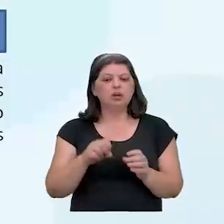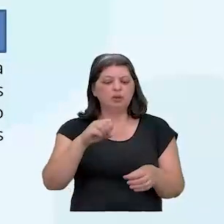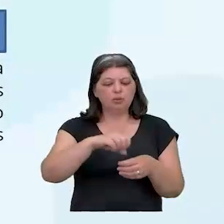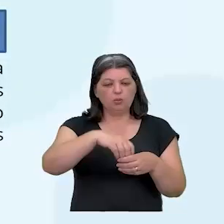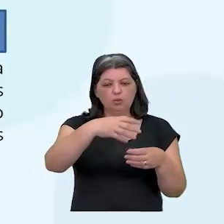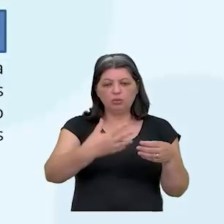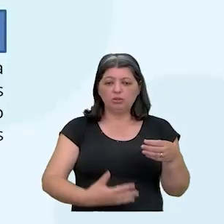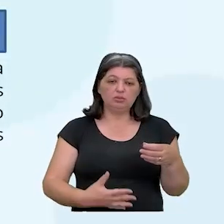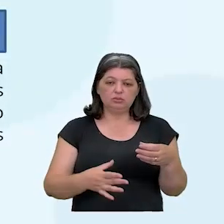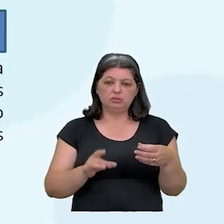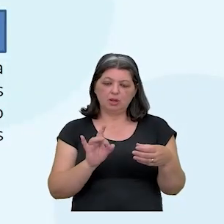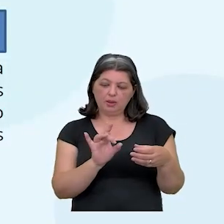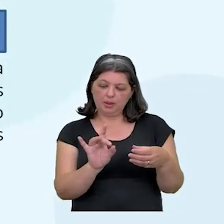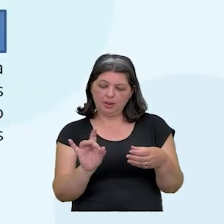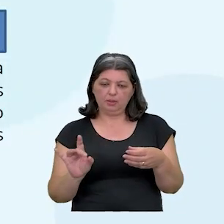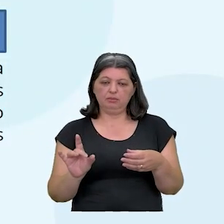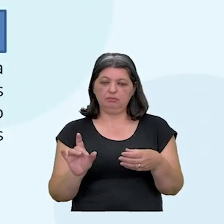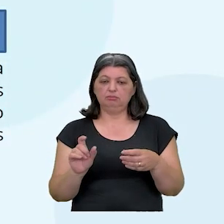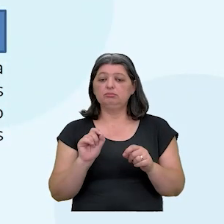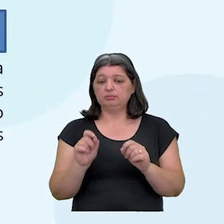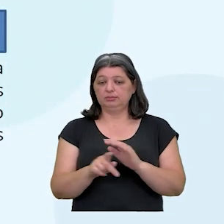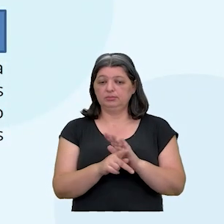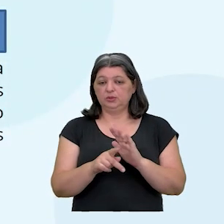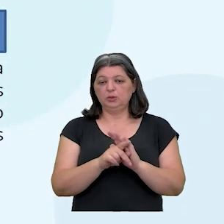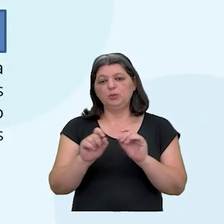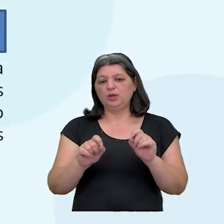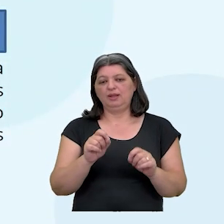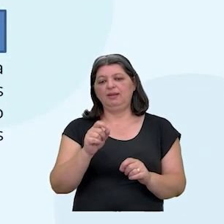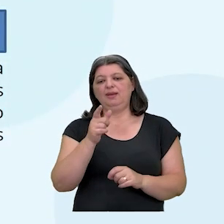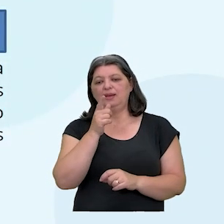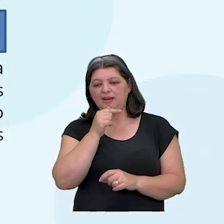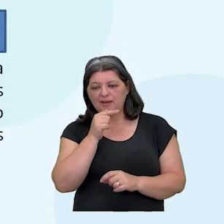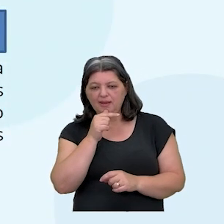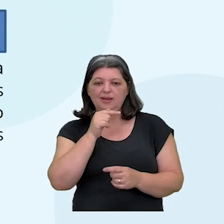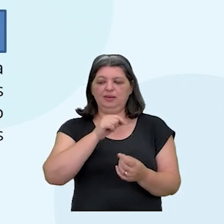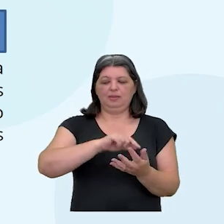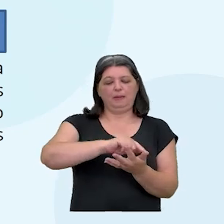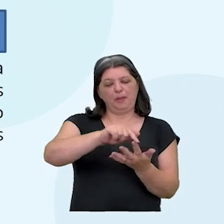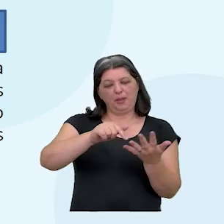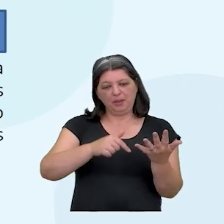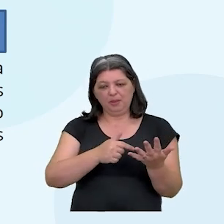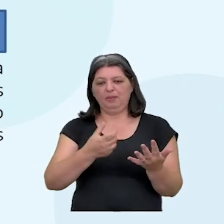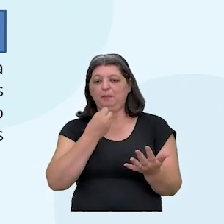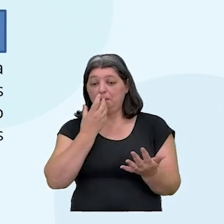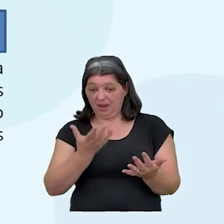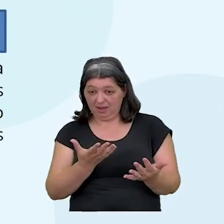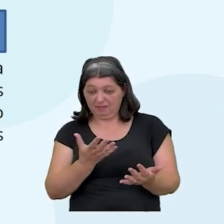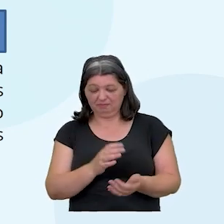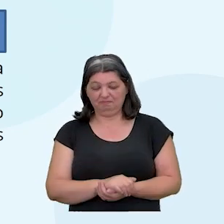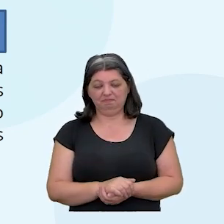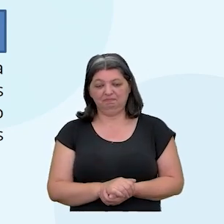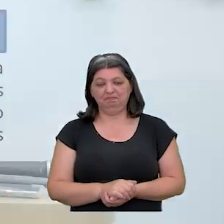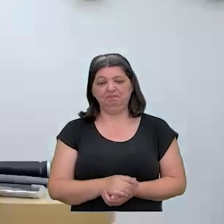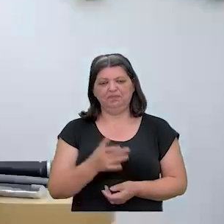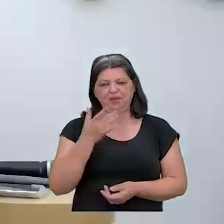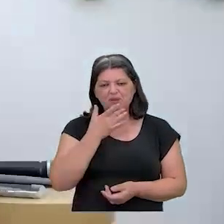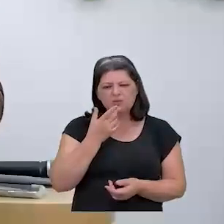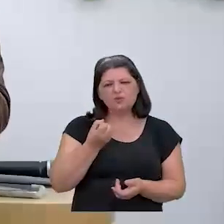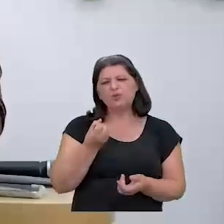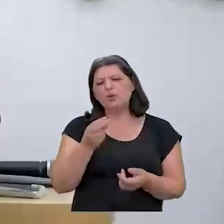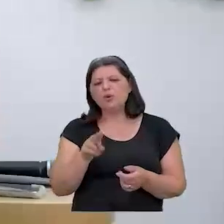em cada uma delas? Benefícios da água, depois... A água é muito gostoso. Você já nadou?